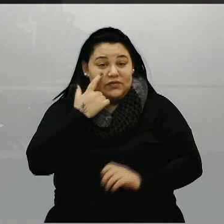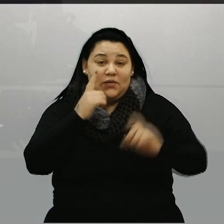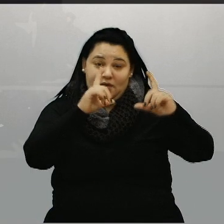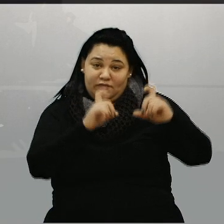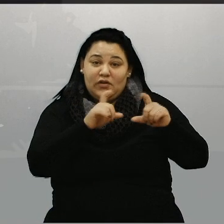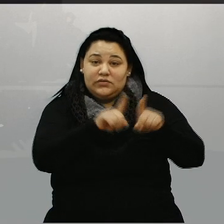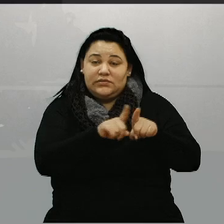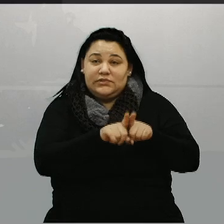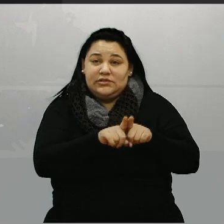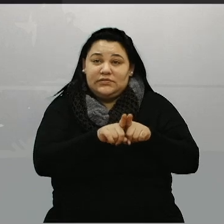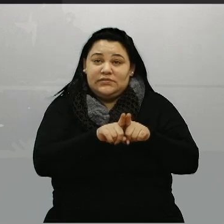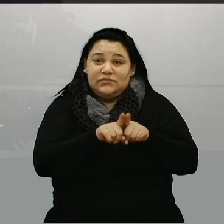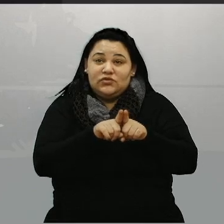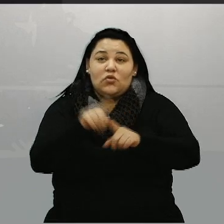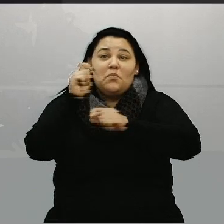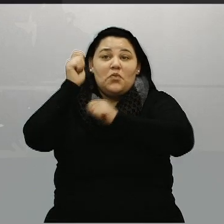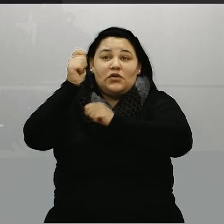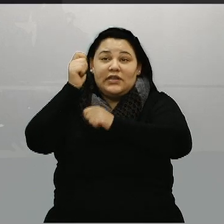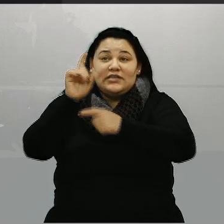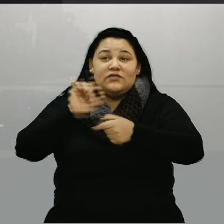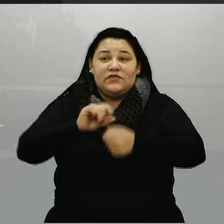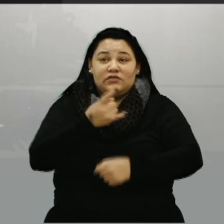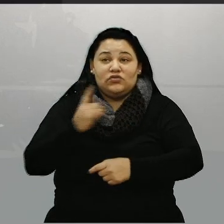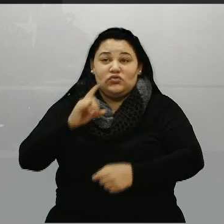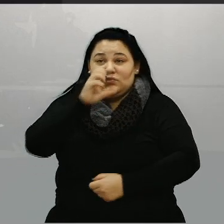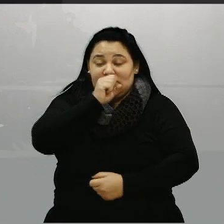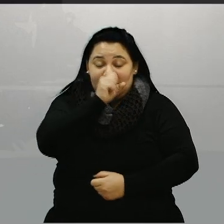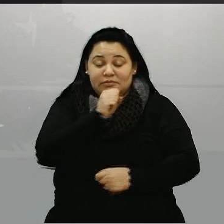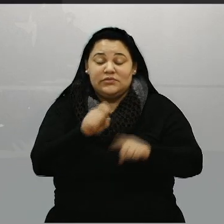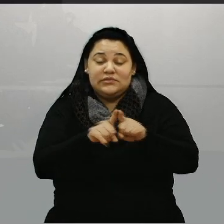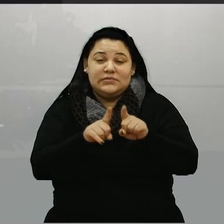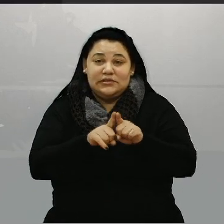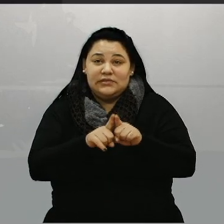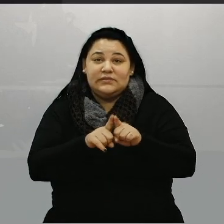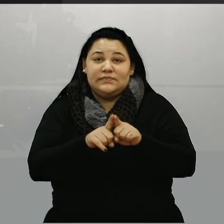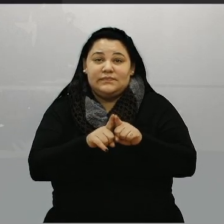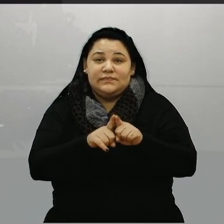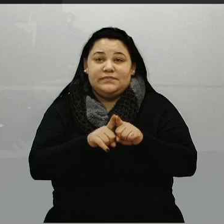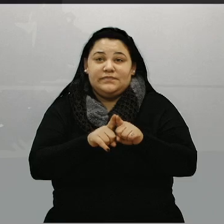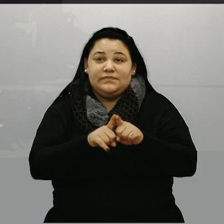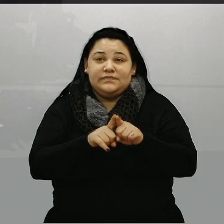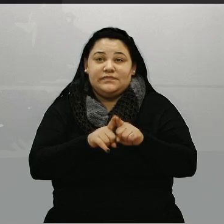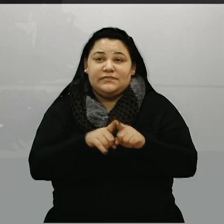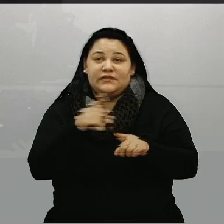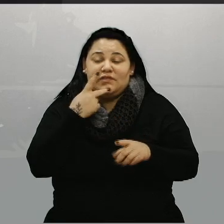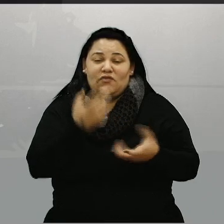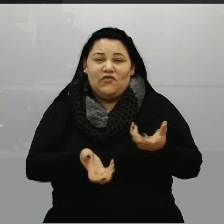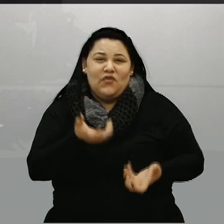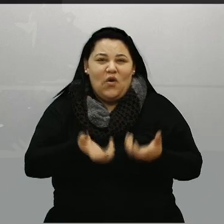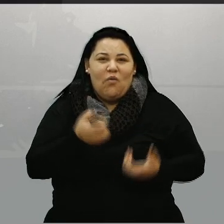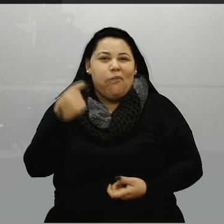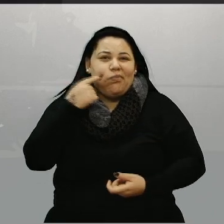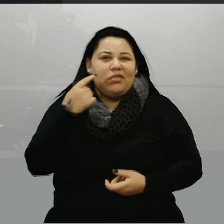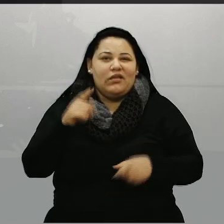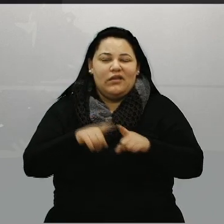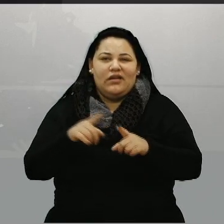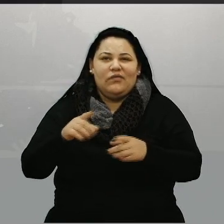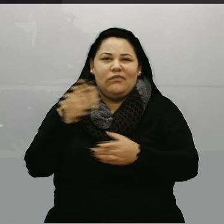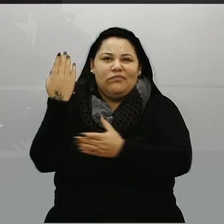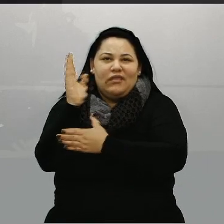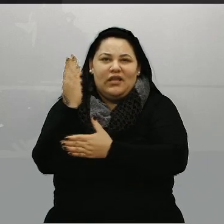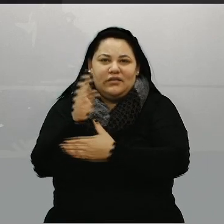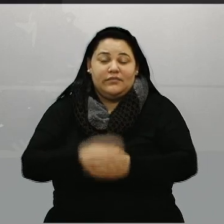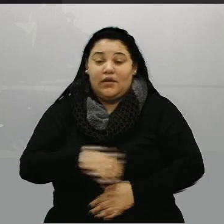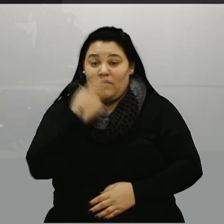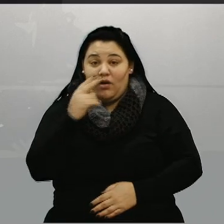de um protesto realizado neste último sábado, incendiando pneus, enfim, lenha. Parece que é a